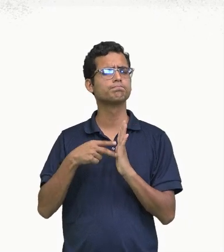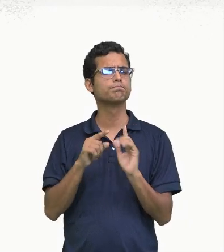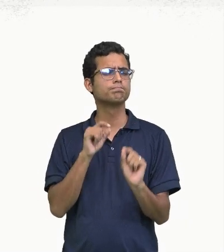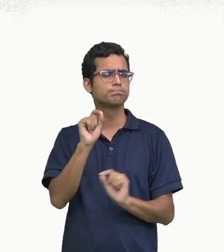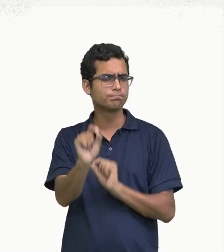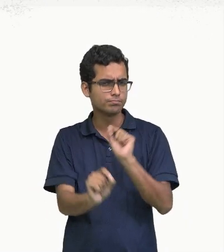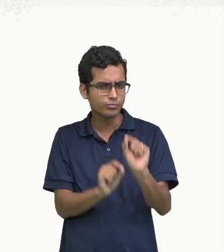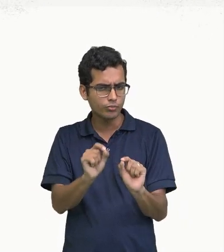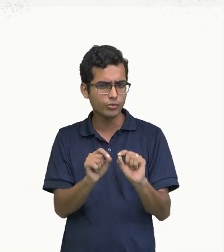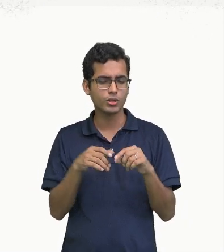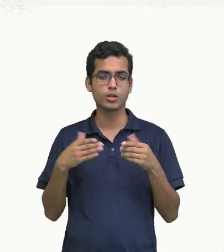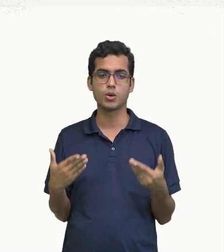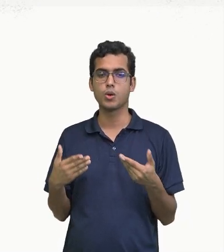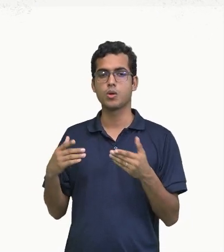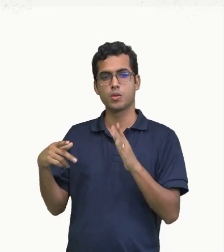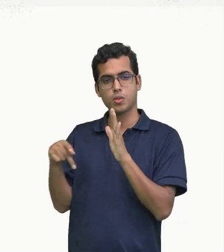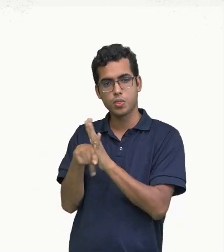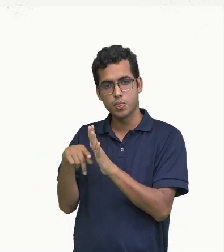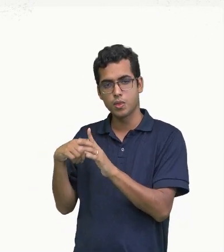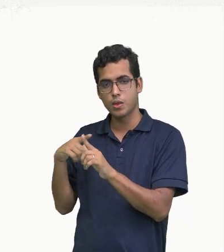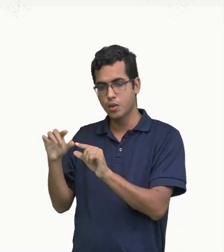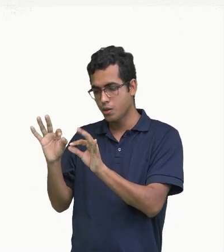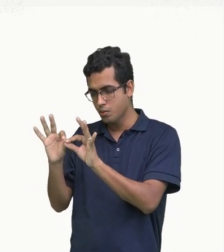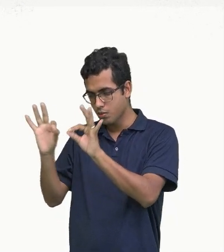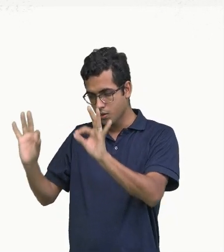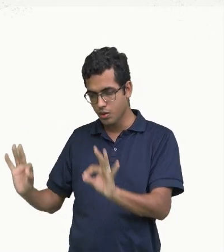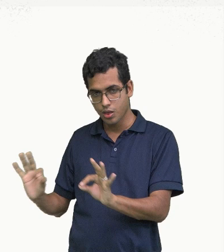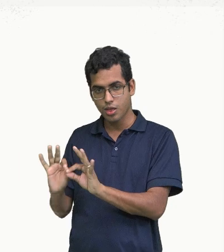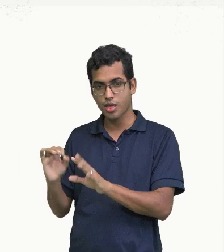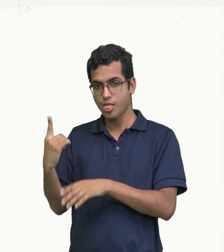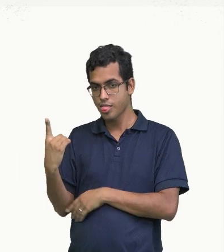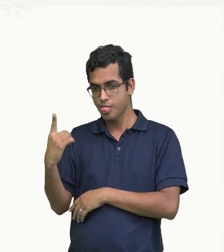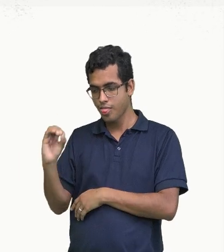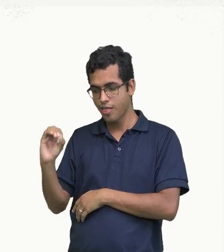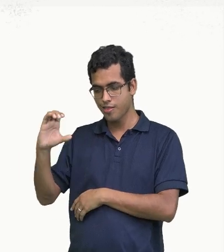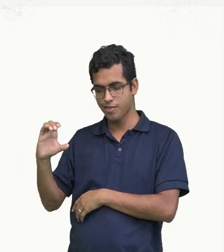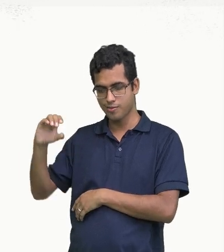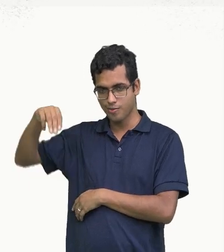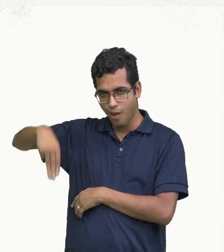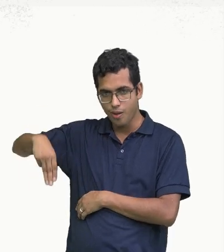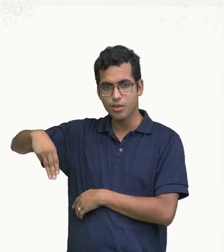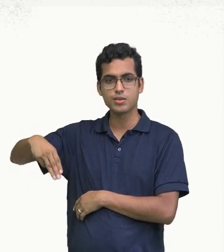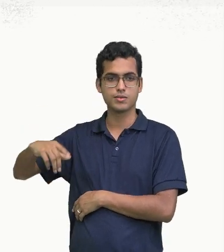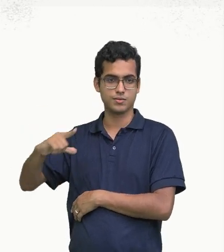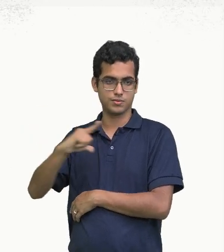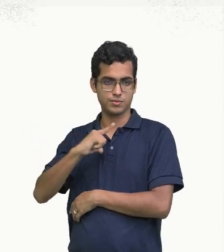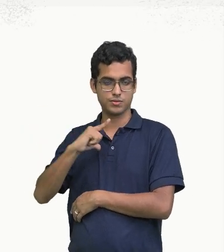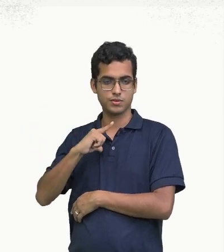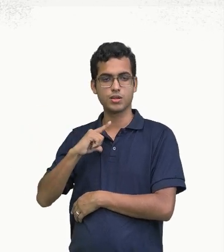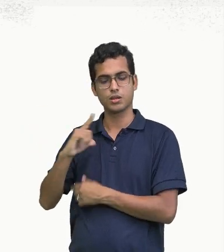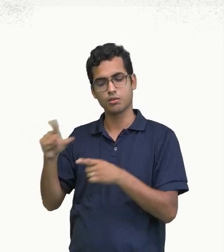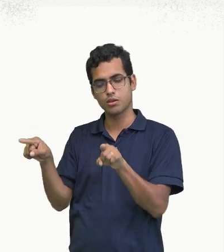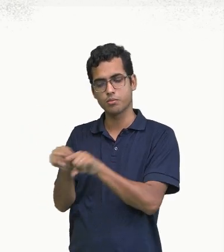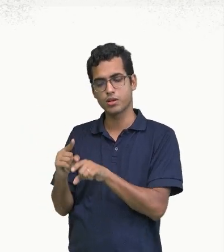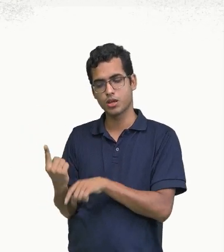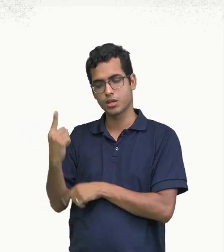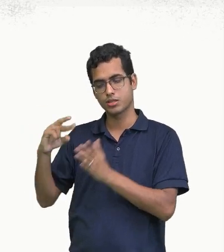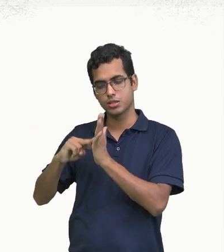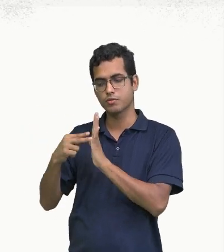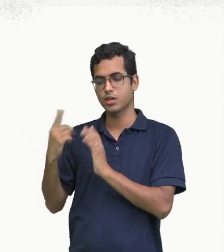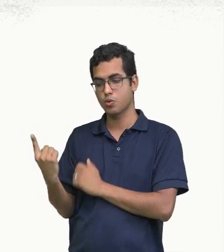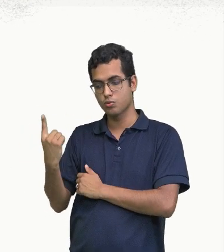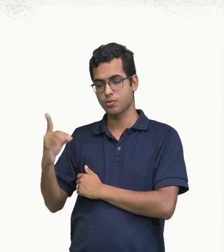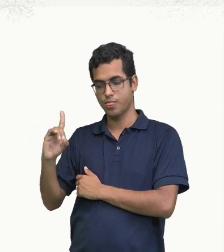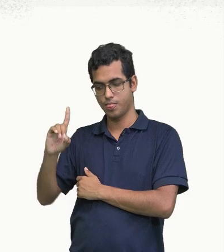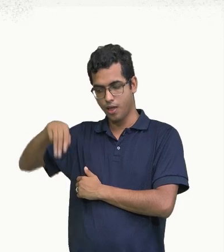com 10 centímetros de aresta, que também é correto dizer que tem 1 decímetro, ele vai ter o volume